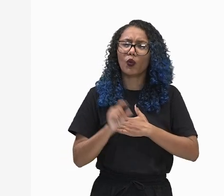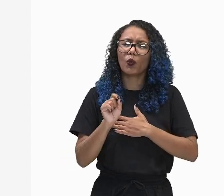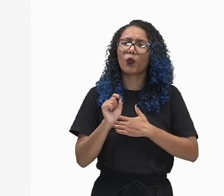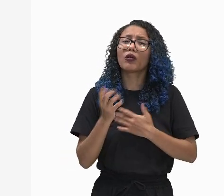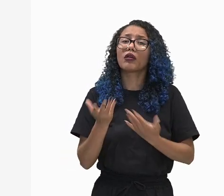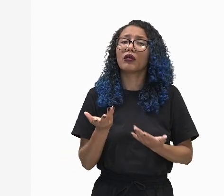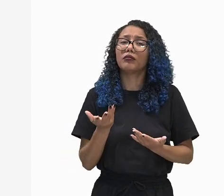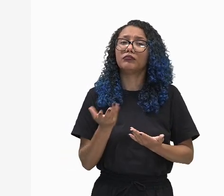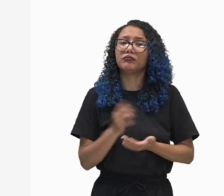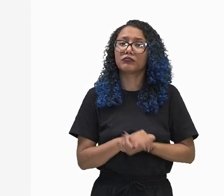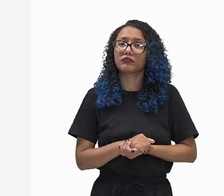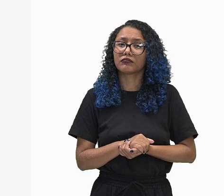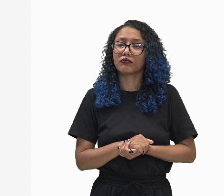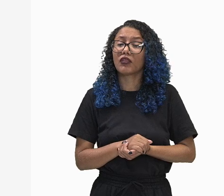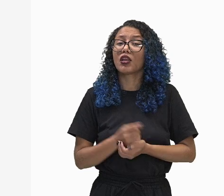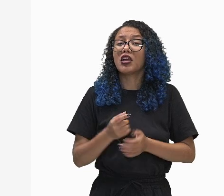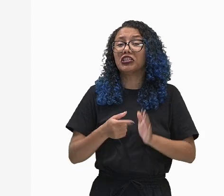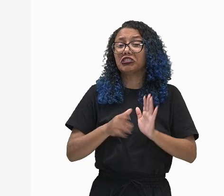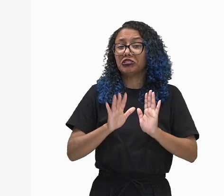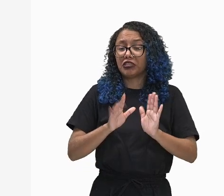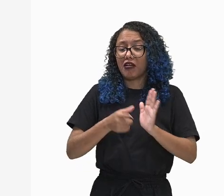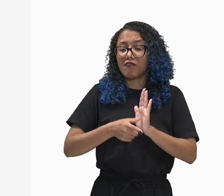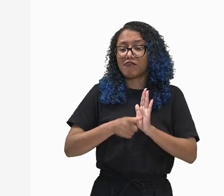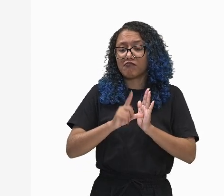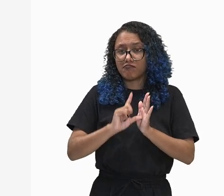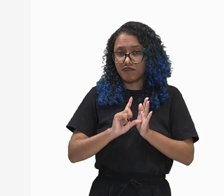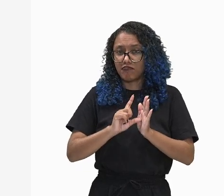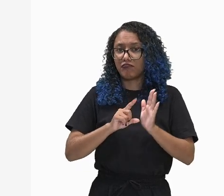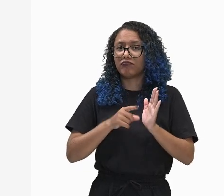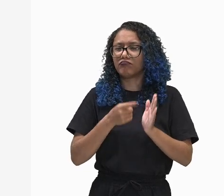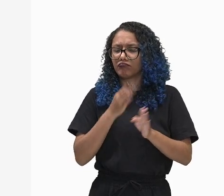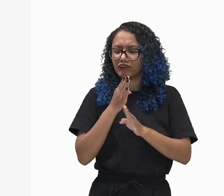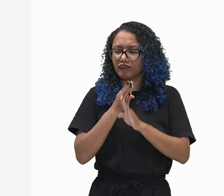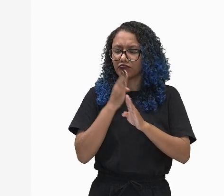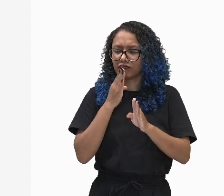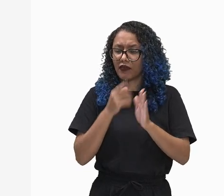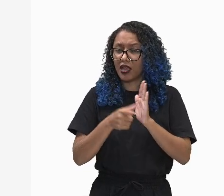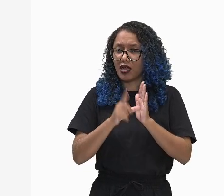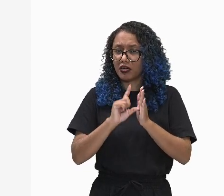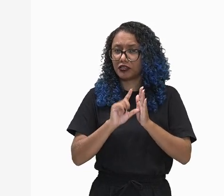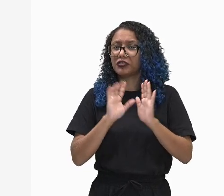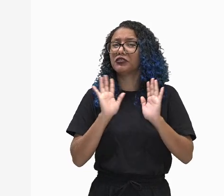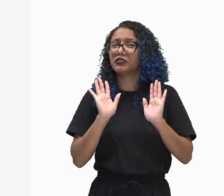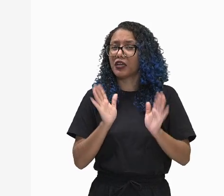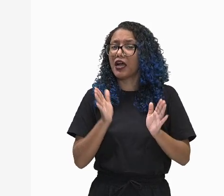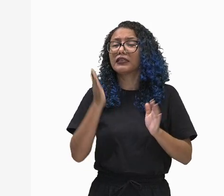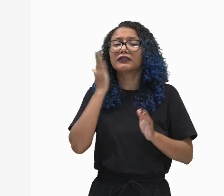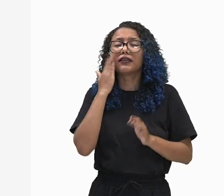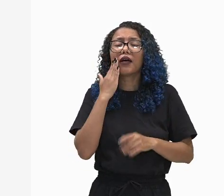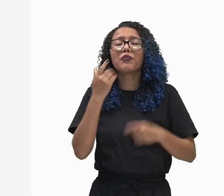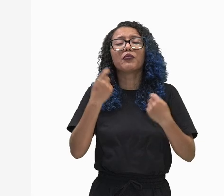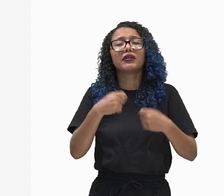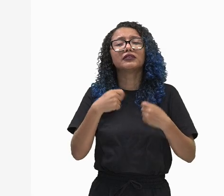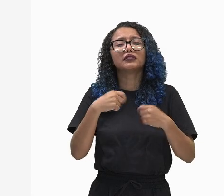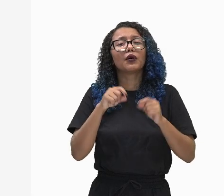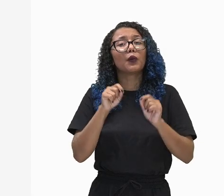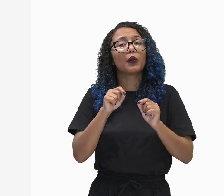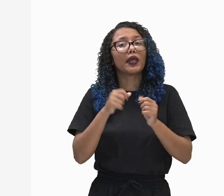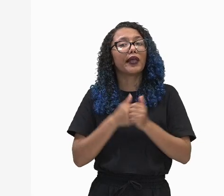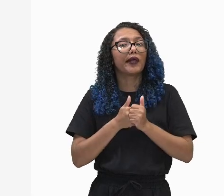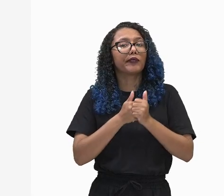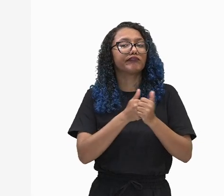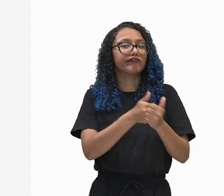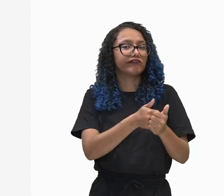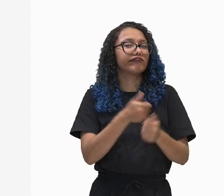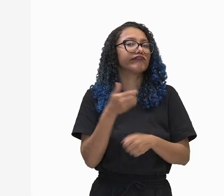nosso pré-diagnóstico. A gente já vai buscar um médico para poder nos ajudar nessa situação aí. É